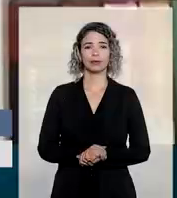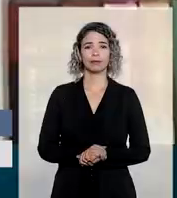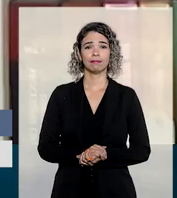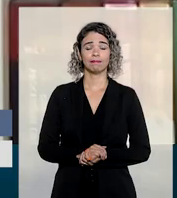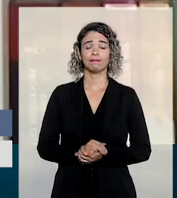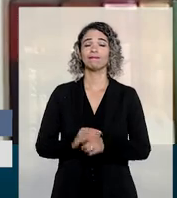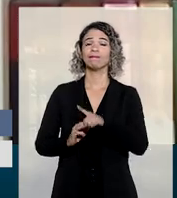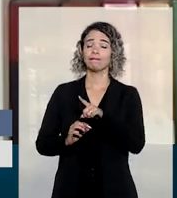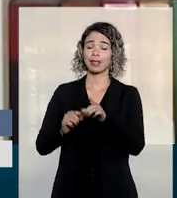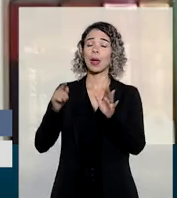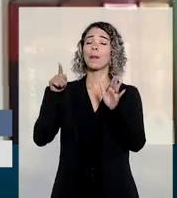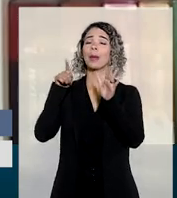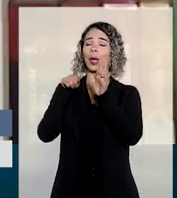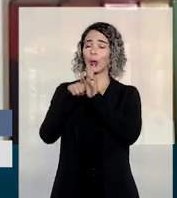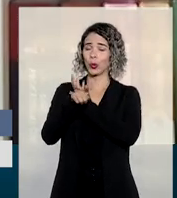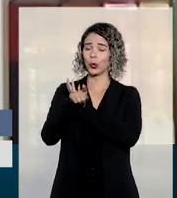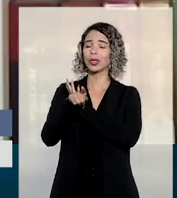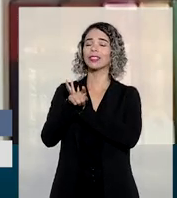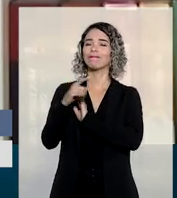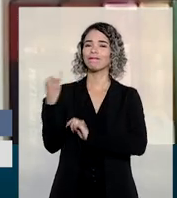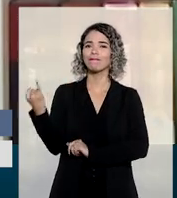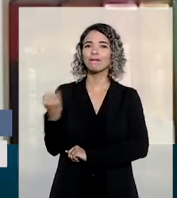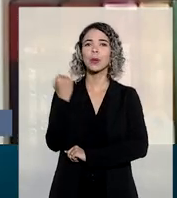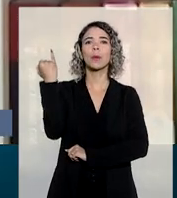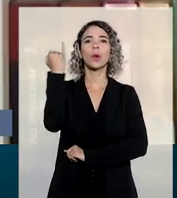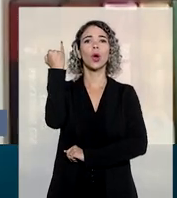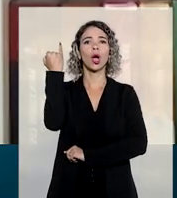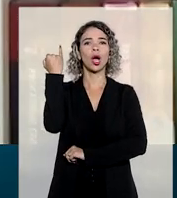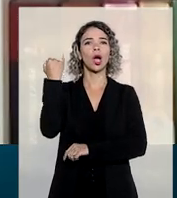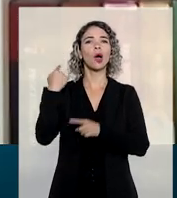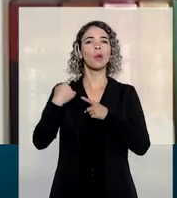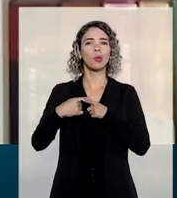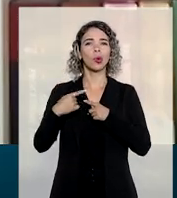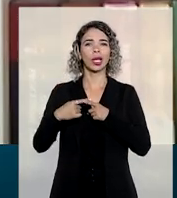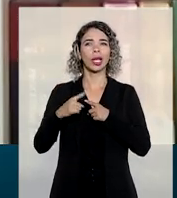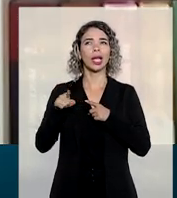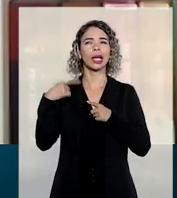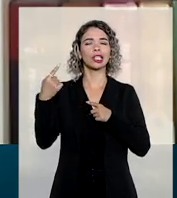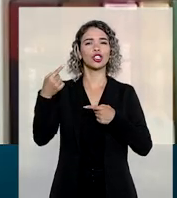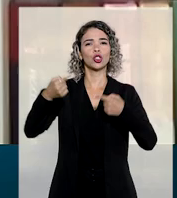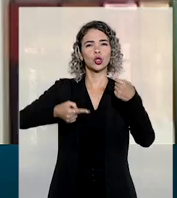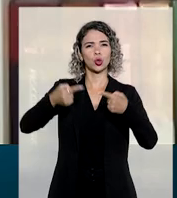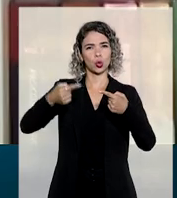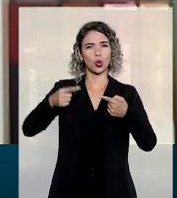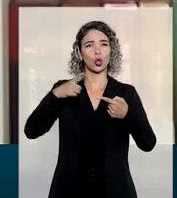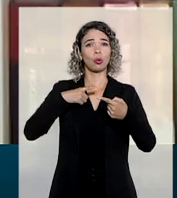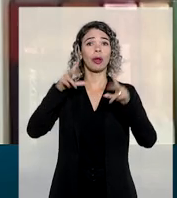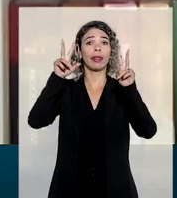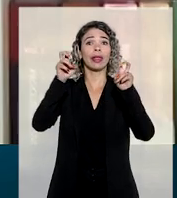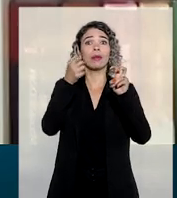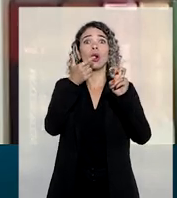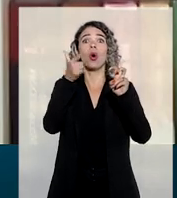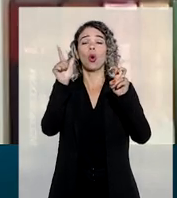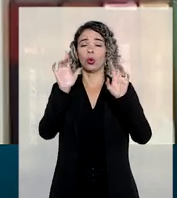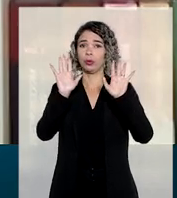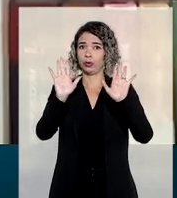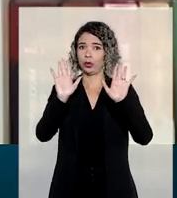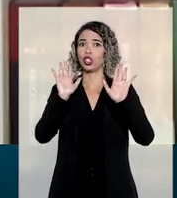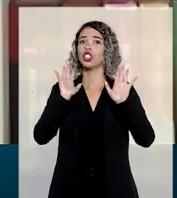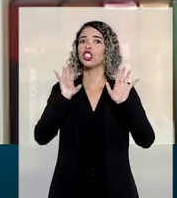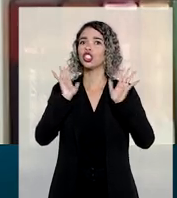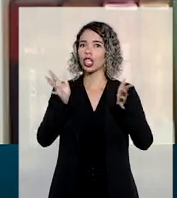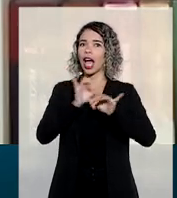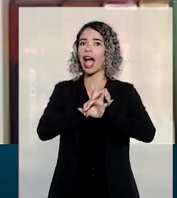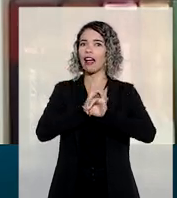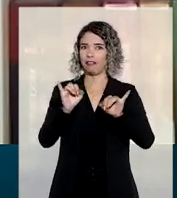Essa tua pergunta é muito boa, porque ela dá a possibilidade de a gente discutir aqui algumas questões. Eu já vou adiantar que